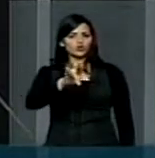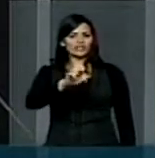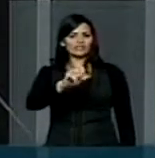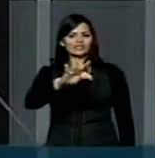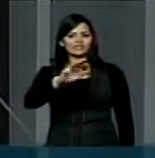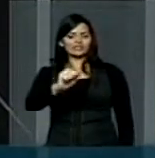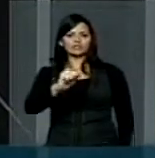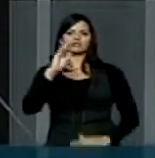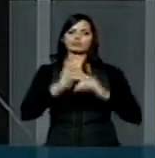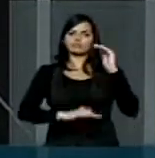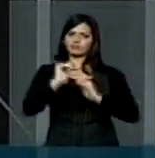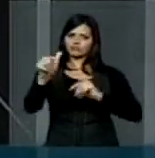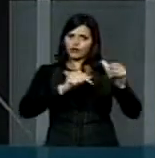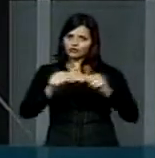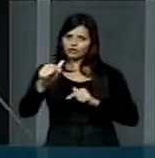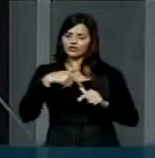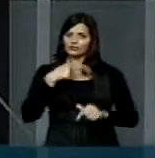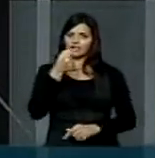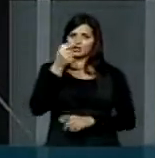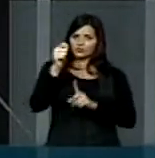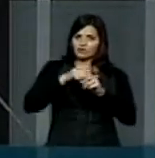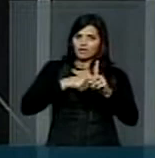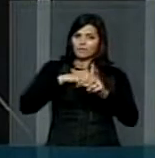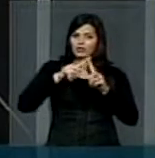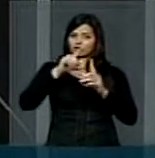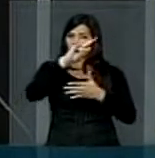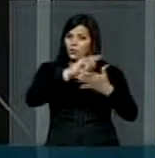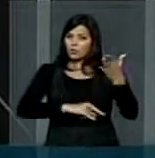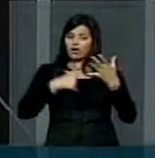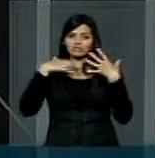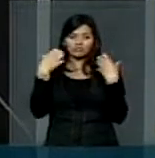esse documento precisa ser